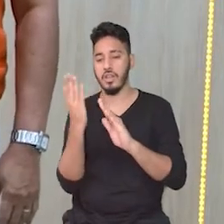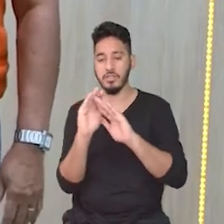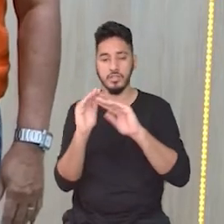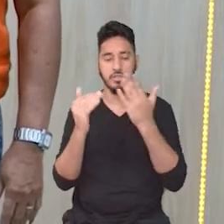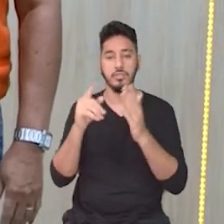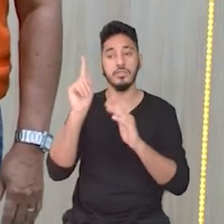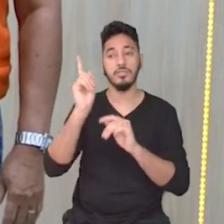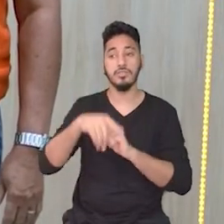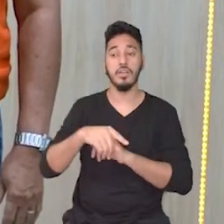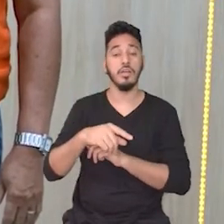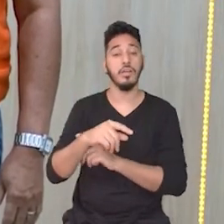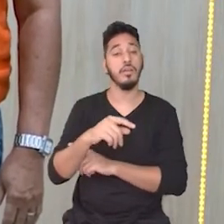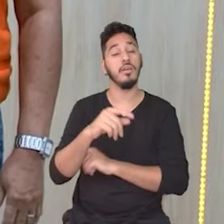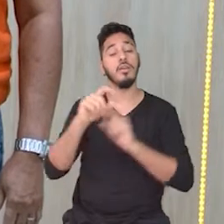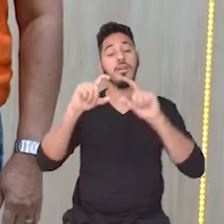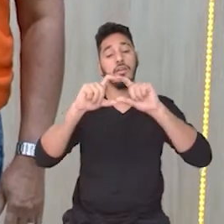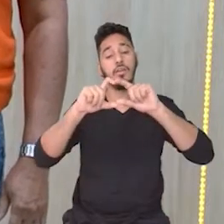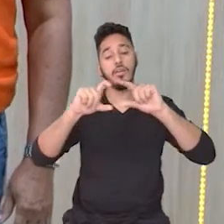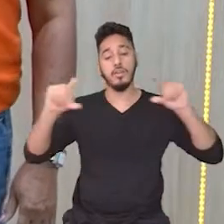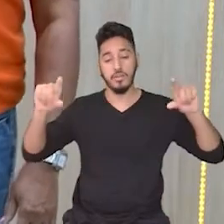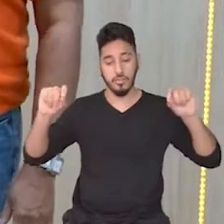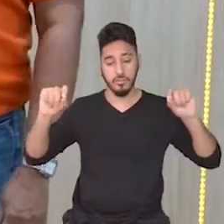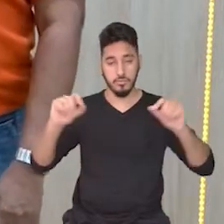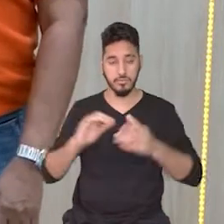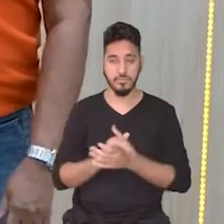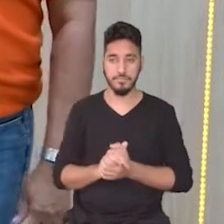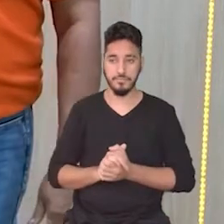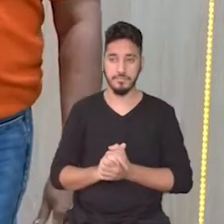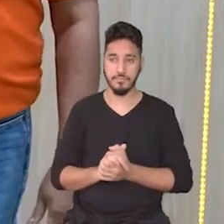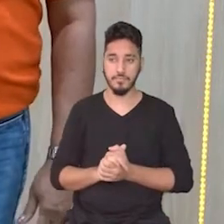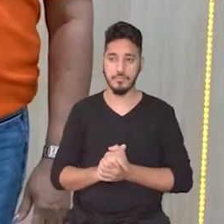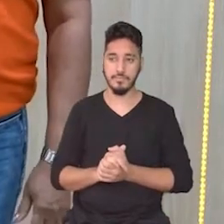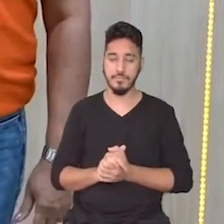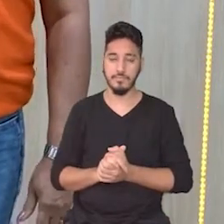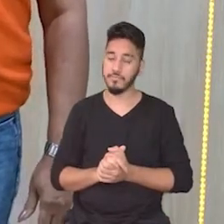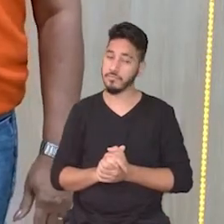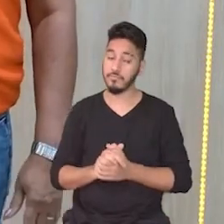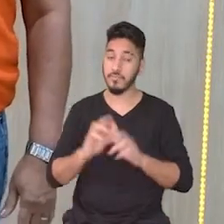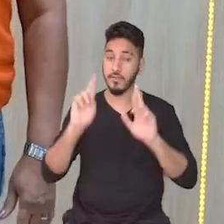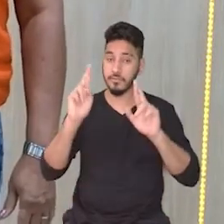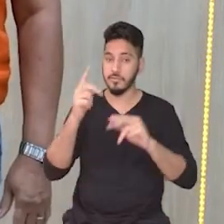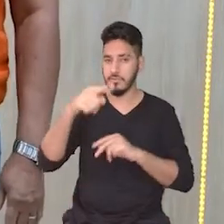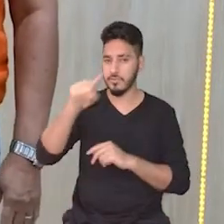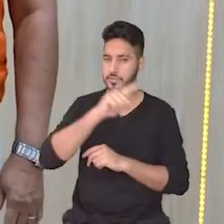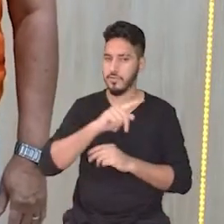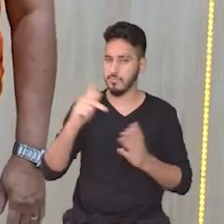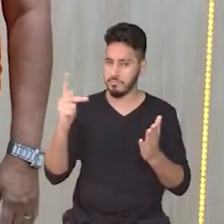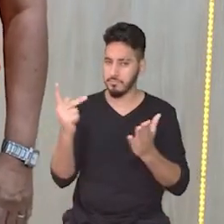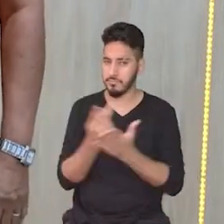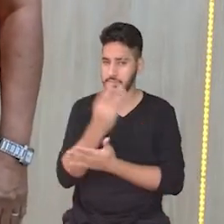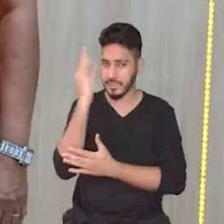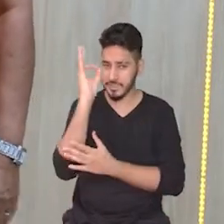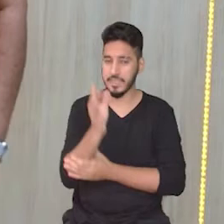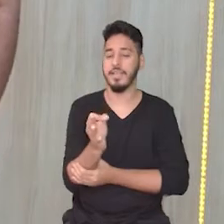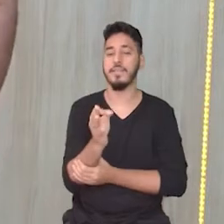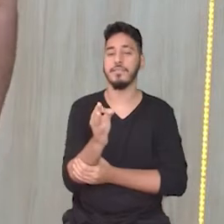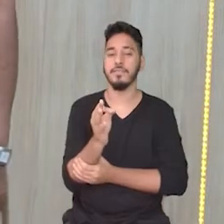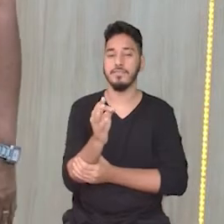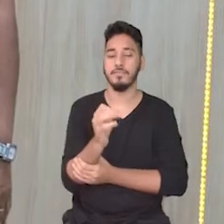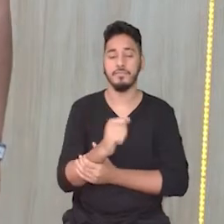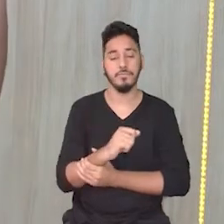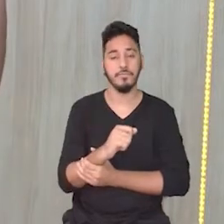são retângulos. Certo? Então, espero que vocês tenham acertado. É um